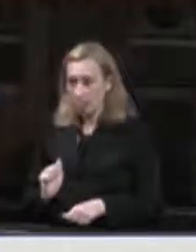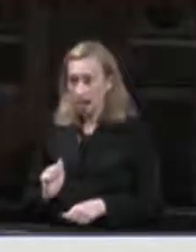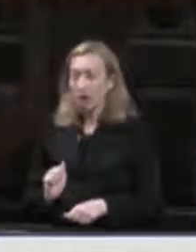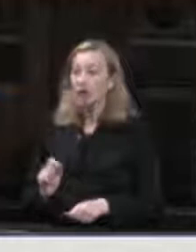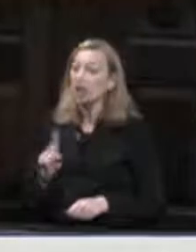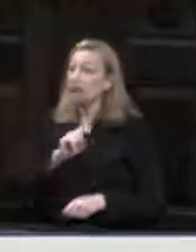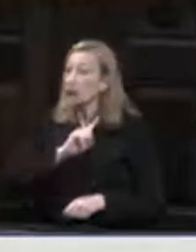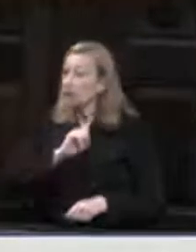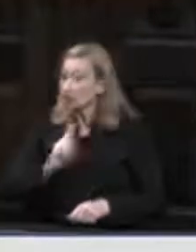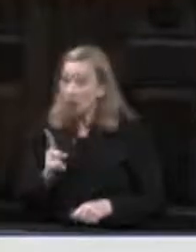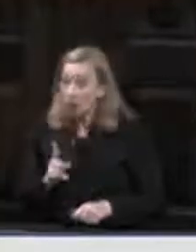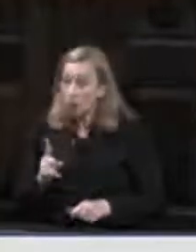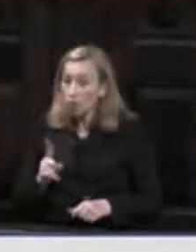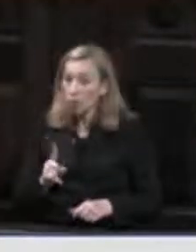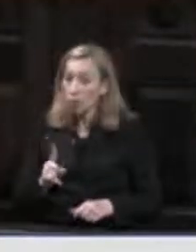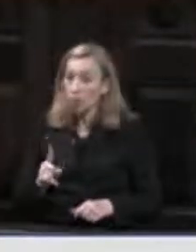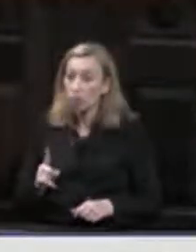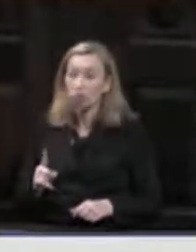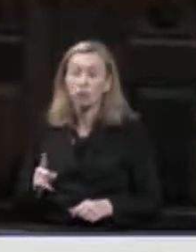E não, de maneira nenhuma,